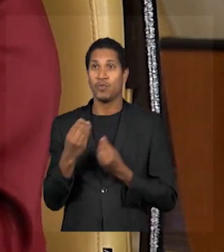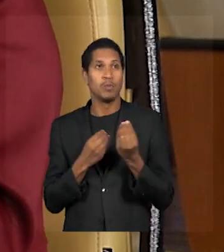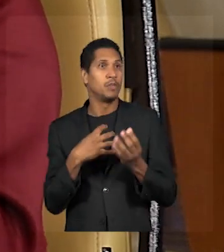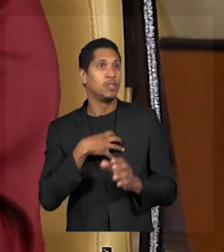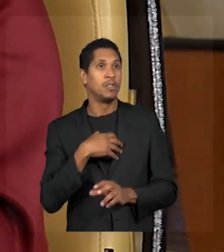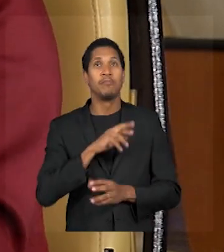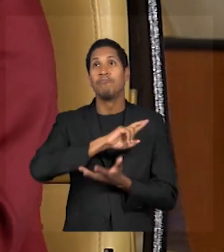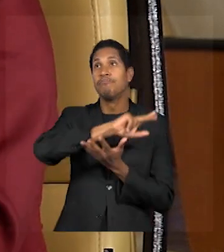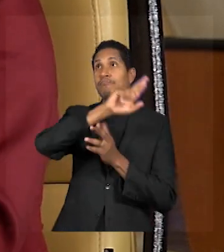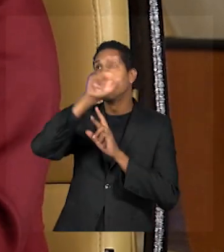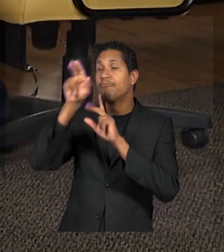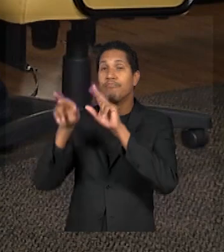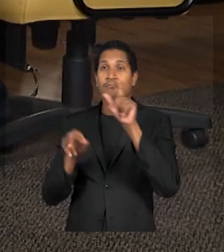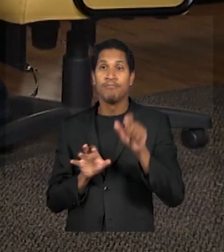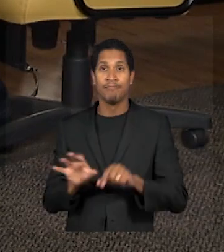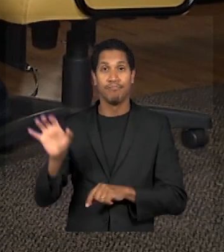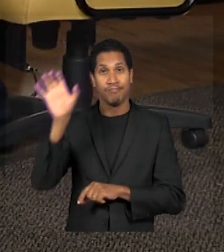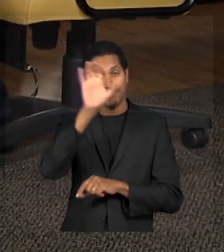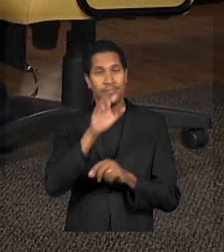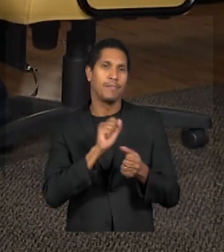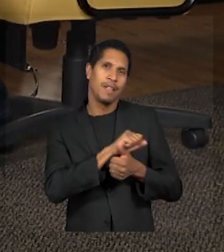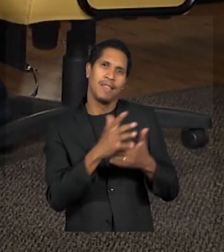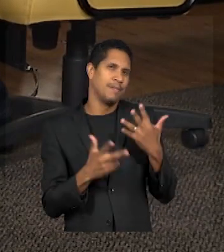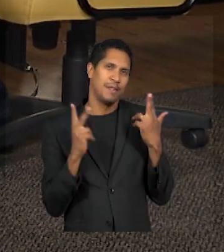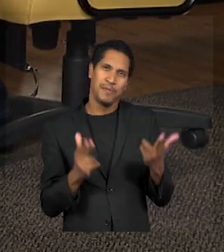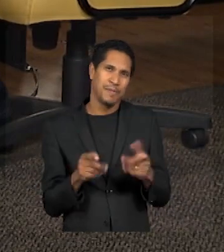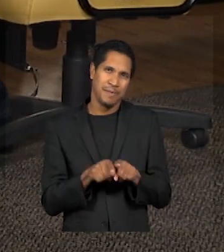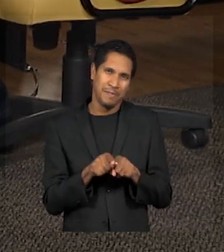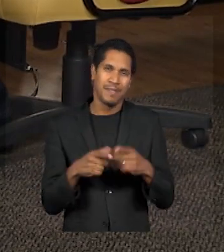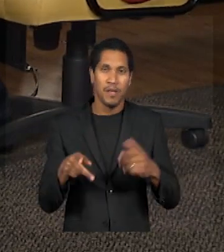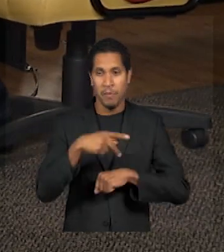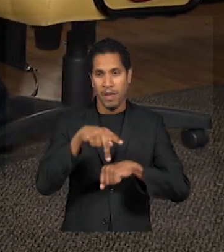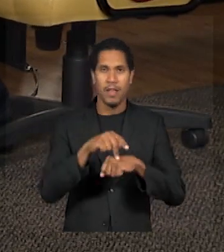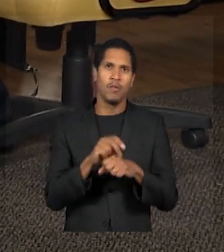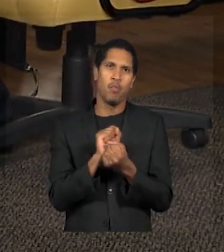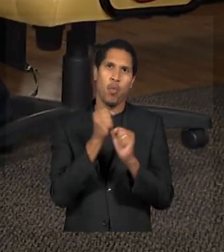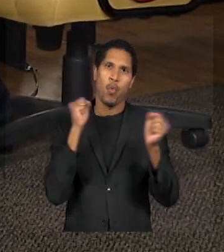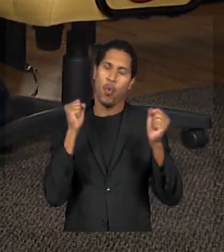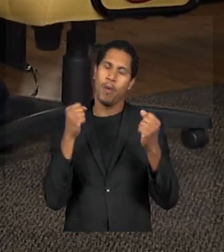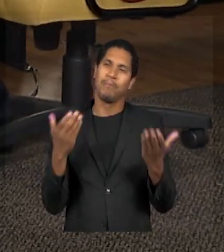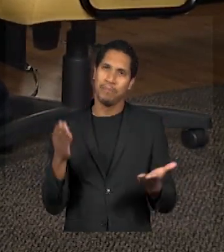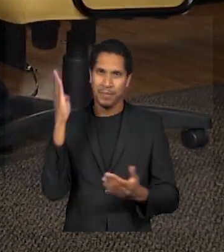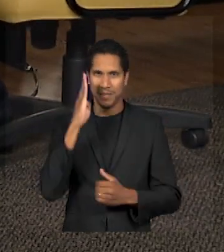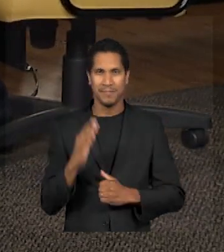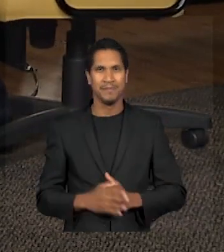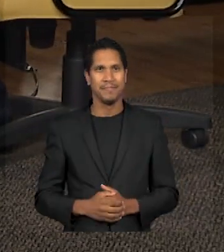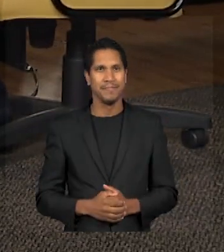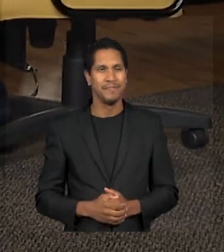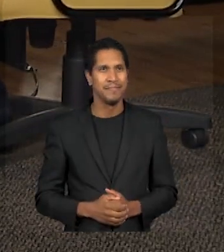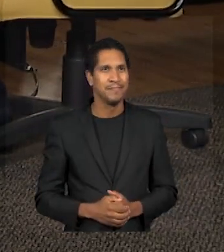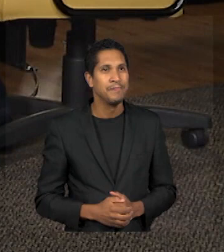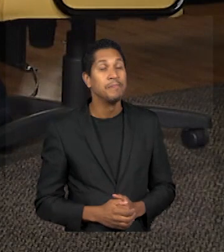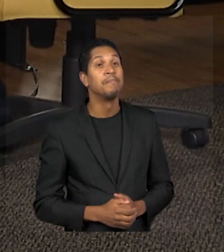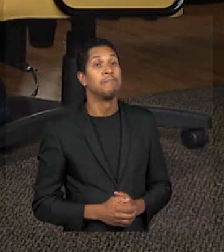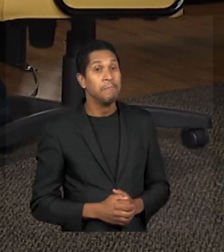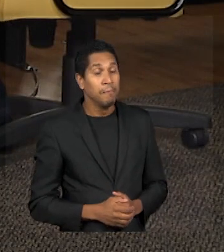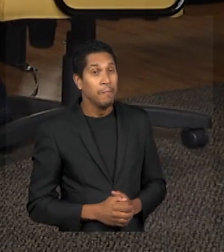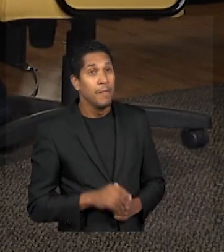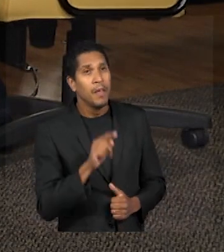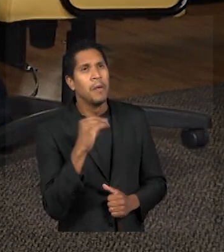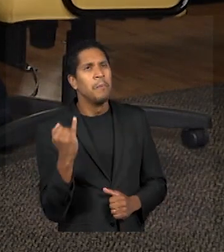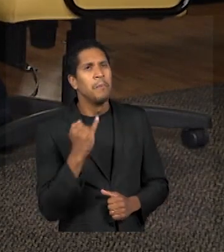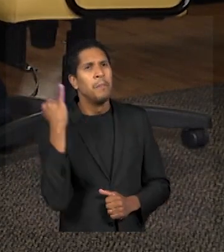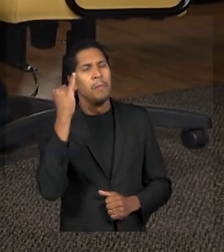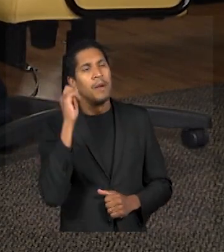com as regionalidades? Com a Libras é a mesma coisa. Um país tão grande quanto o nosso. Professora, qual a importância de